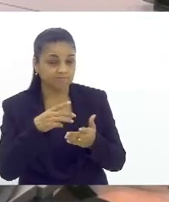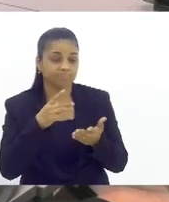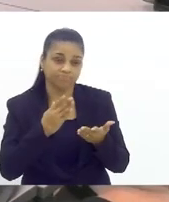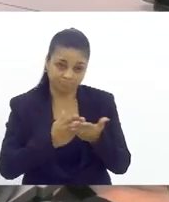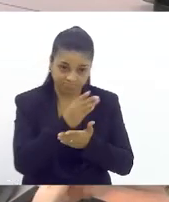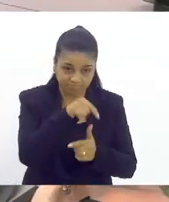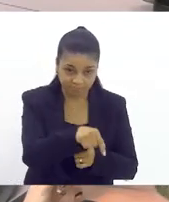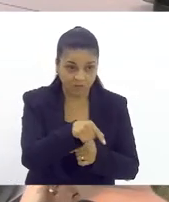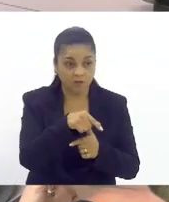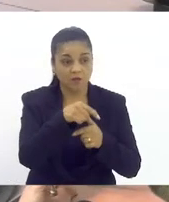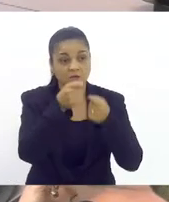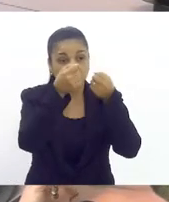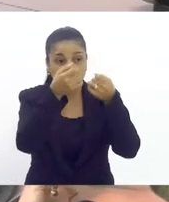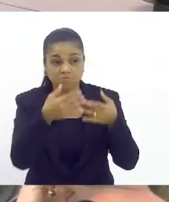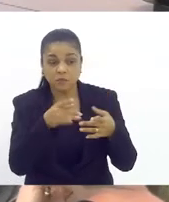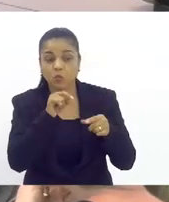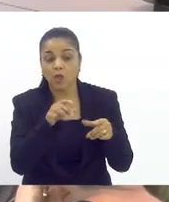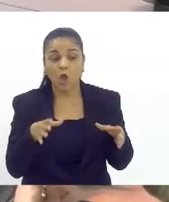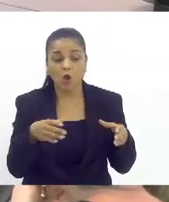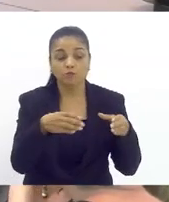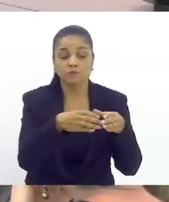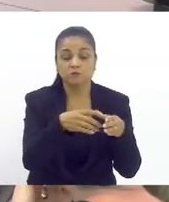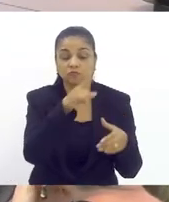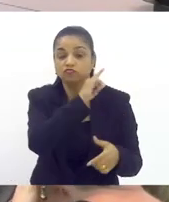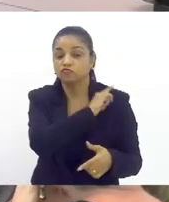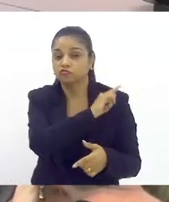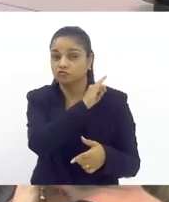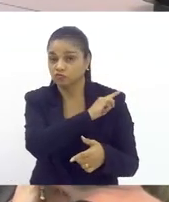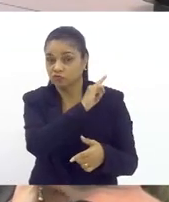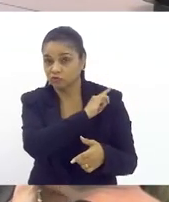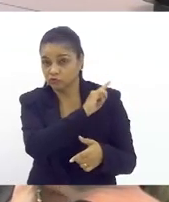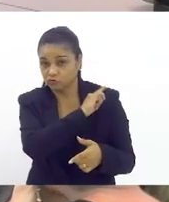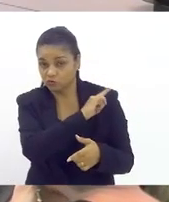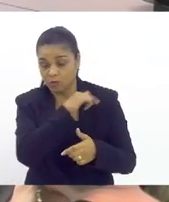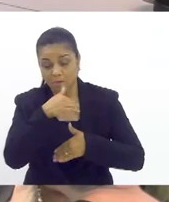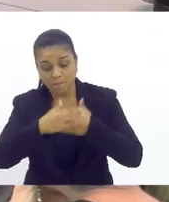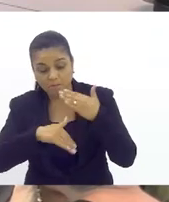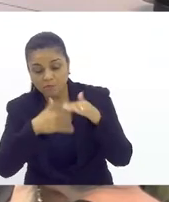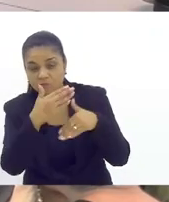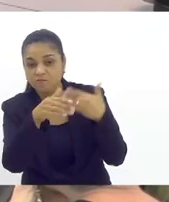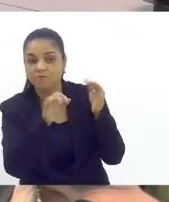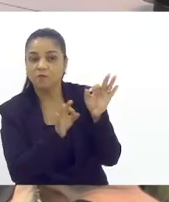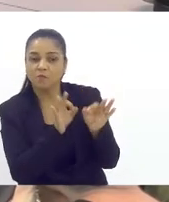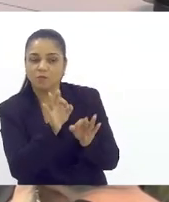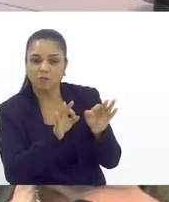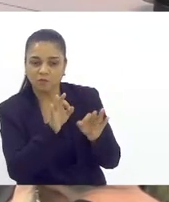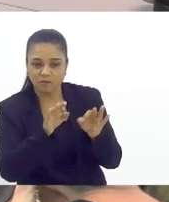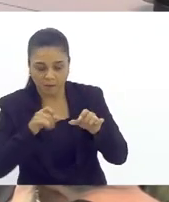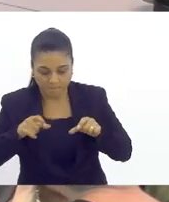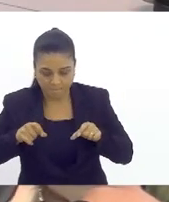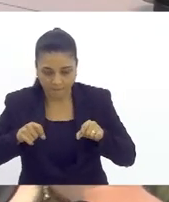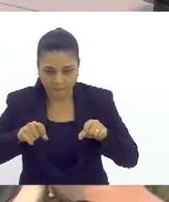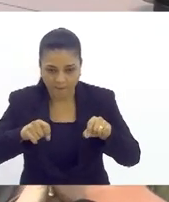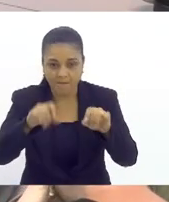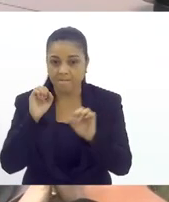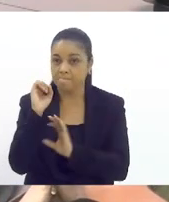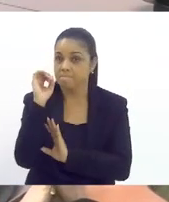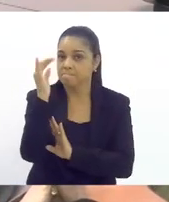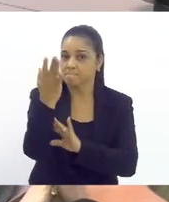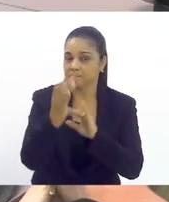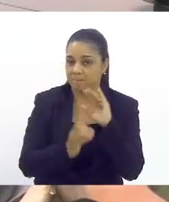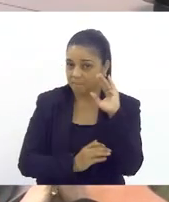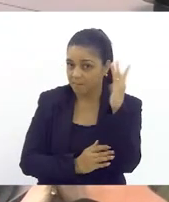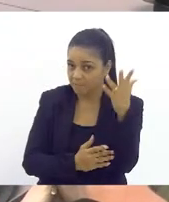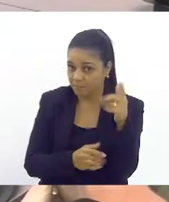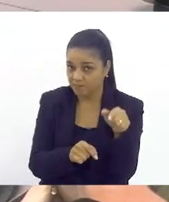a instituição de uma comissão gestora para desenvolver esse programa de fomento Florestal isso vem também